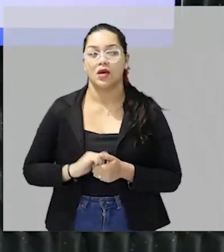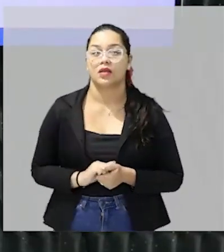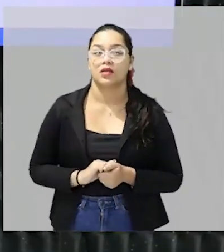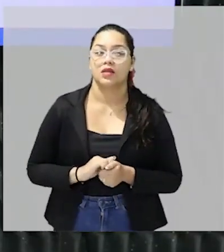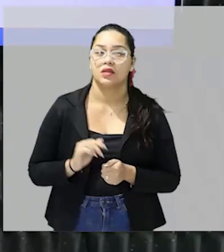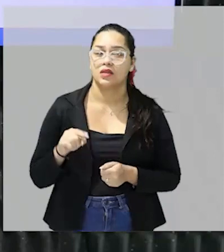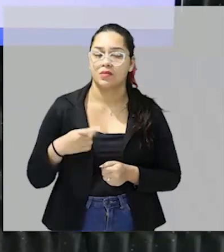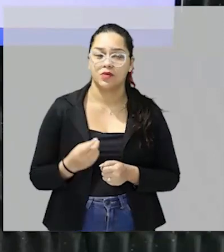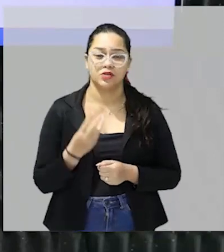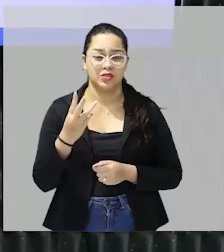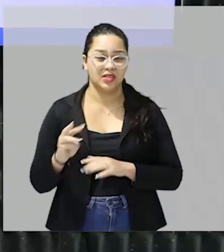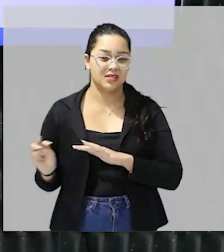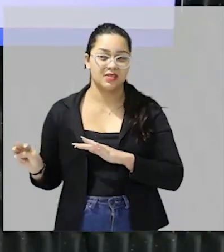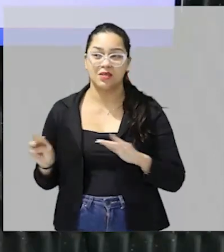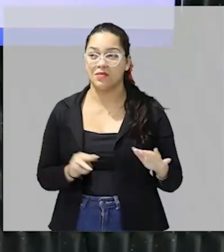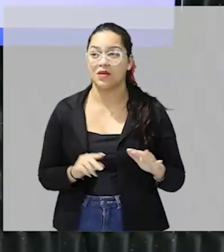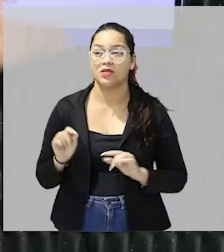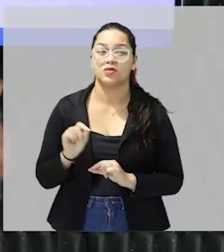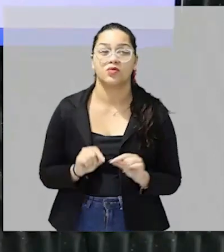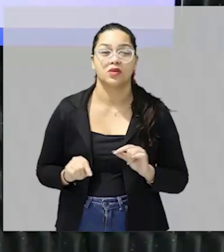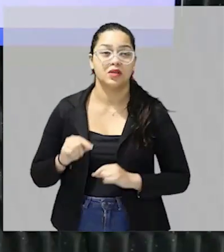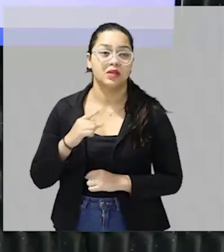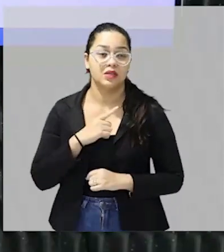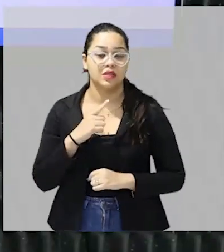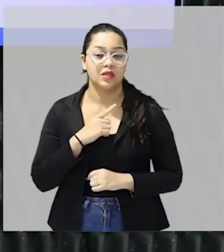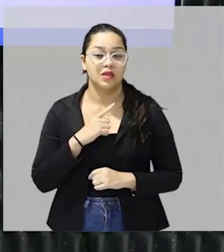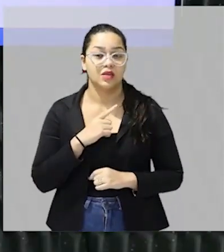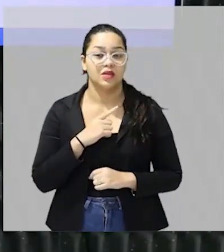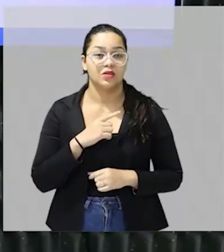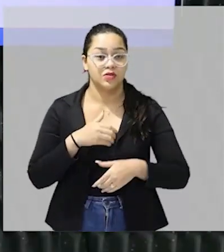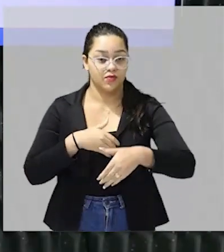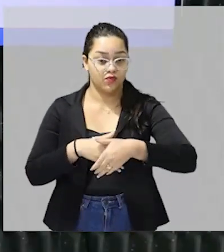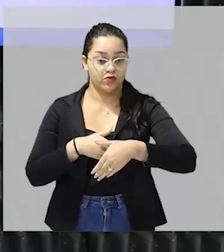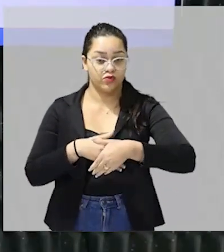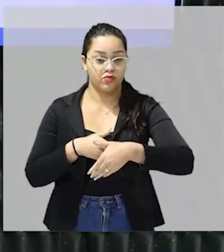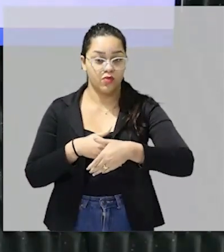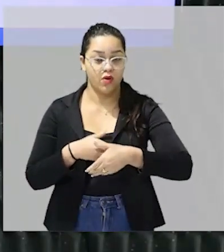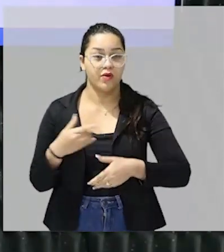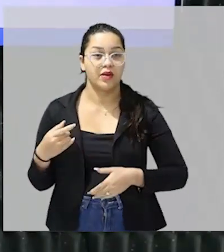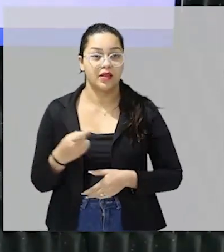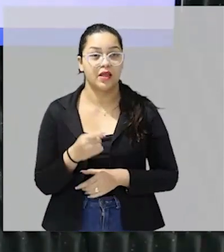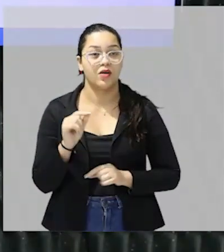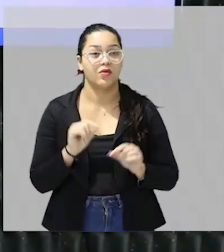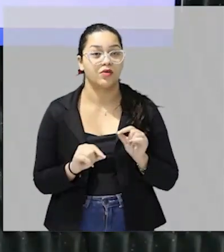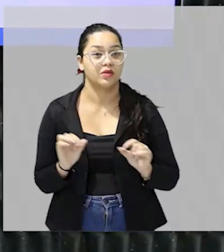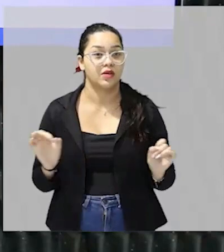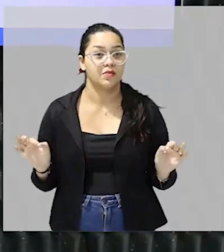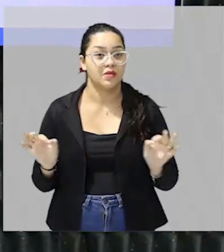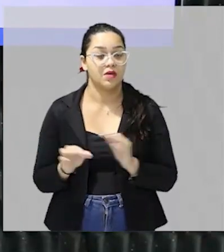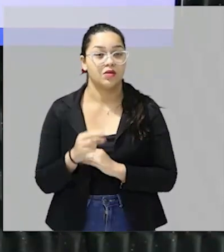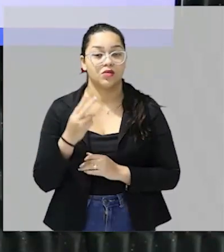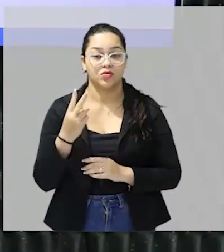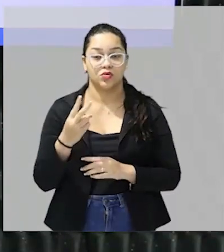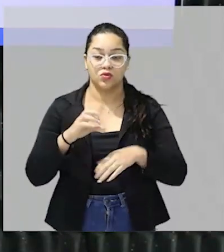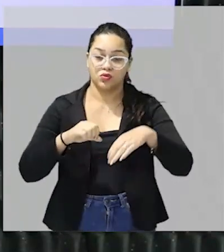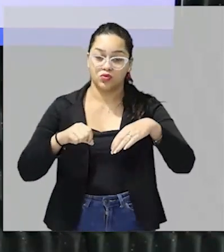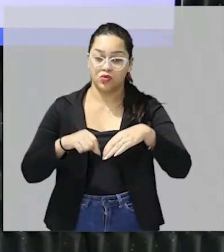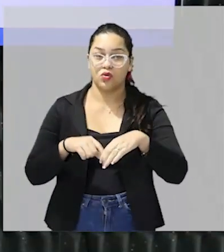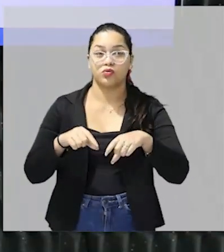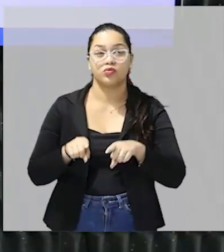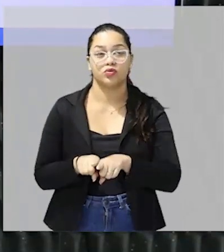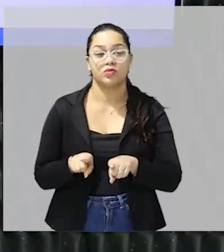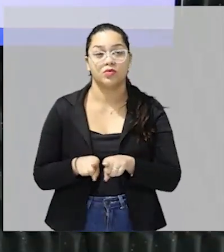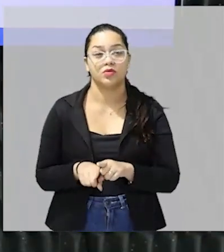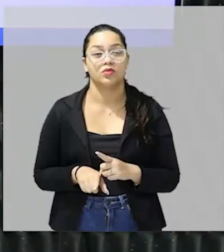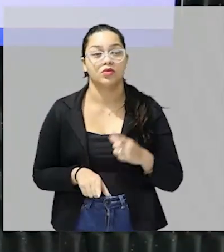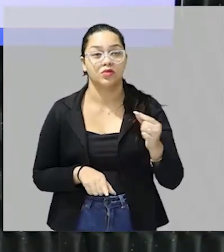Depois de 3 semanas, mais ou menos, Neymar foi participar de uma partida de futebol. E lá, ele quando terminou, fez uns 2 gols, saiu